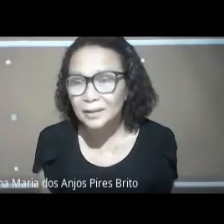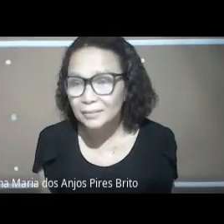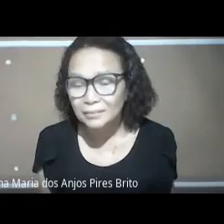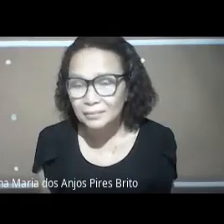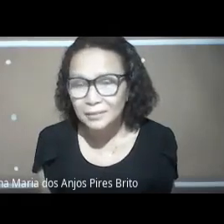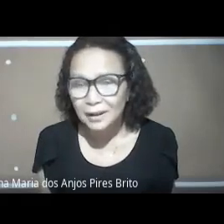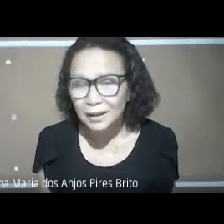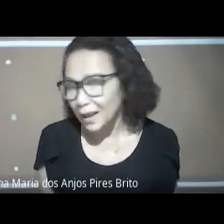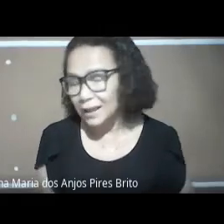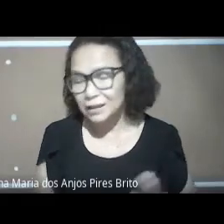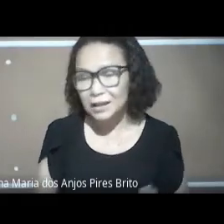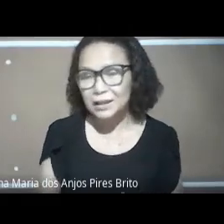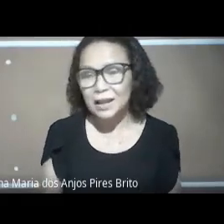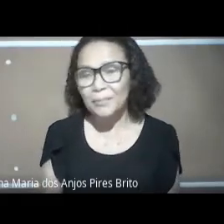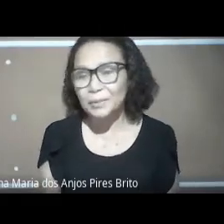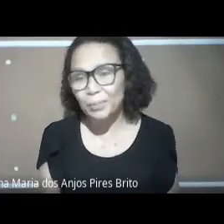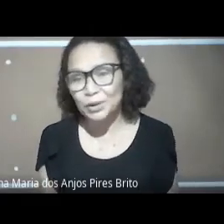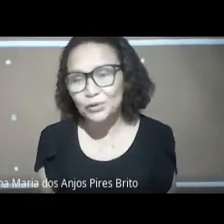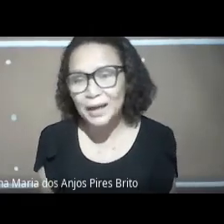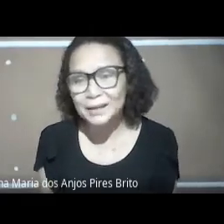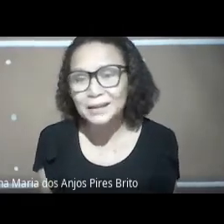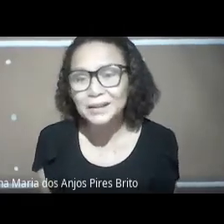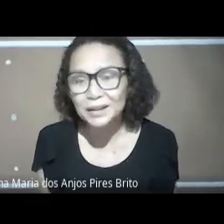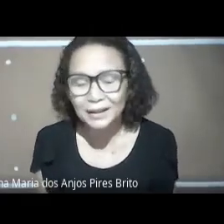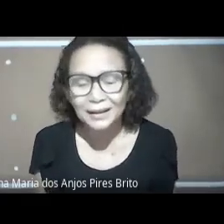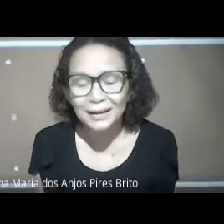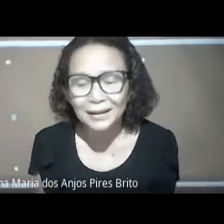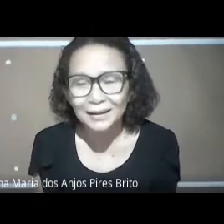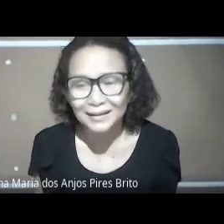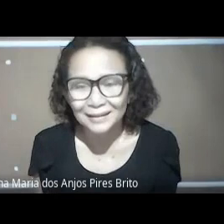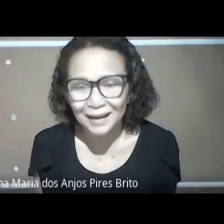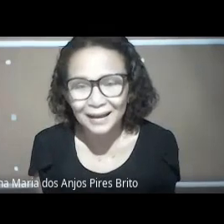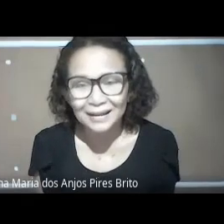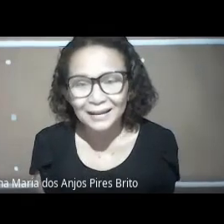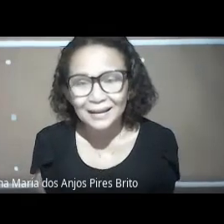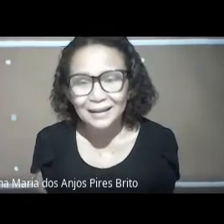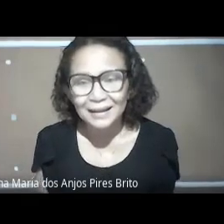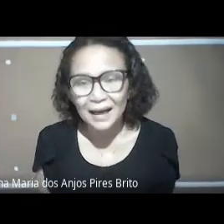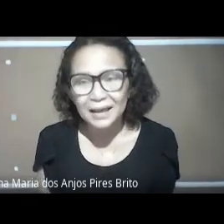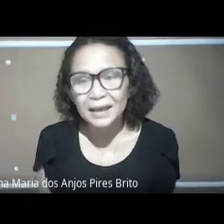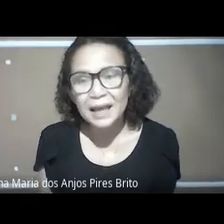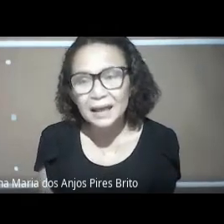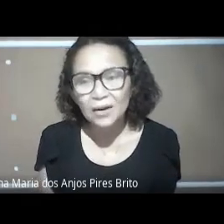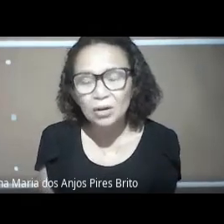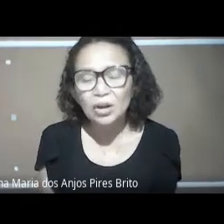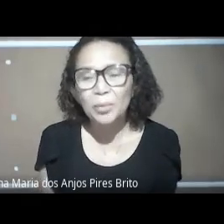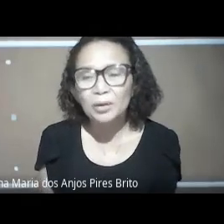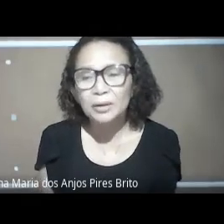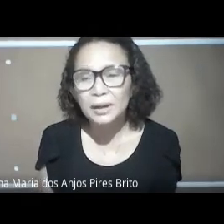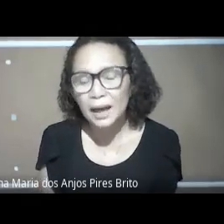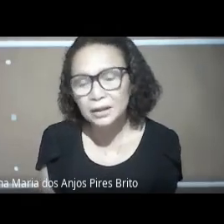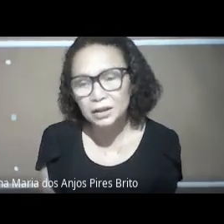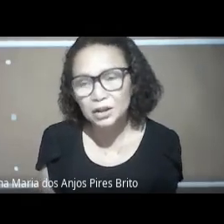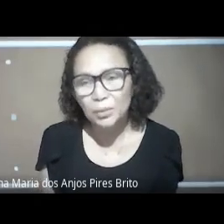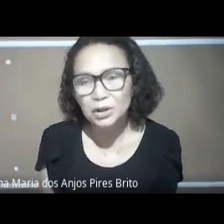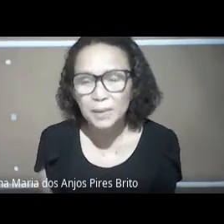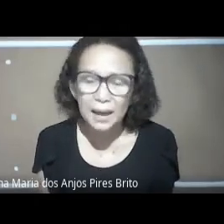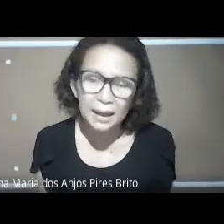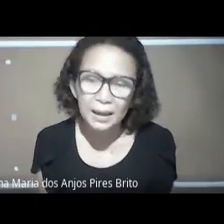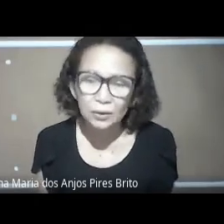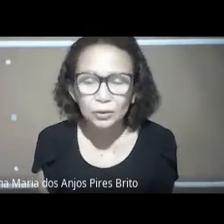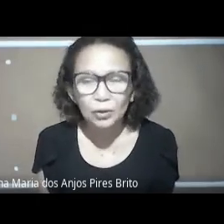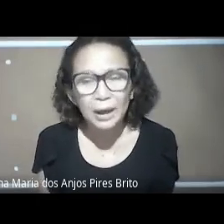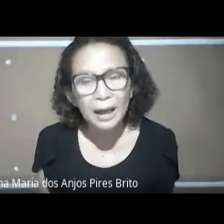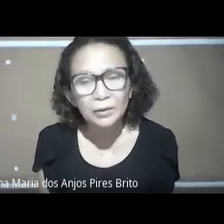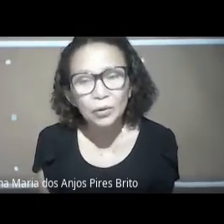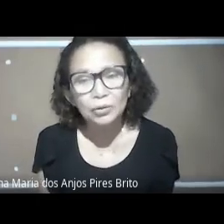certo. E aí a gente depois tu vai assistir, né? E aí, em outra oportunidade, a gente pode